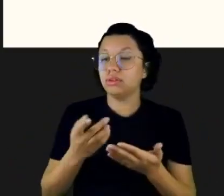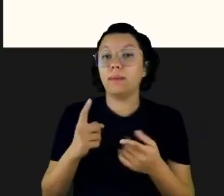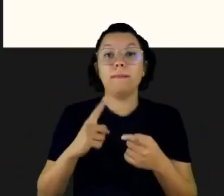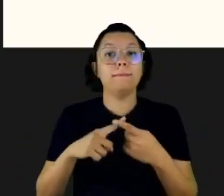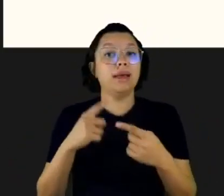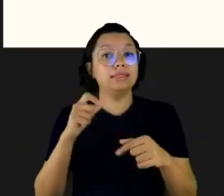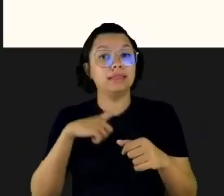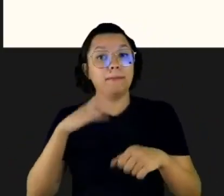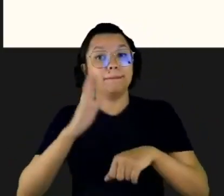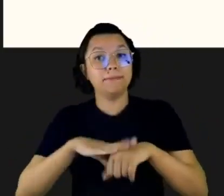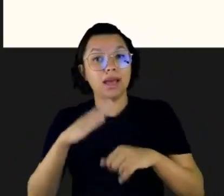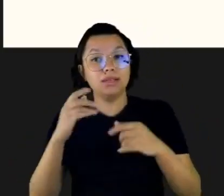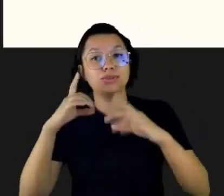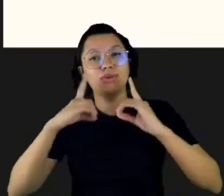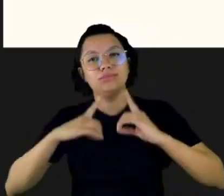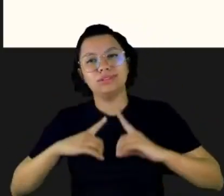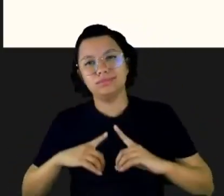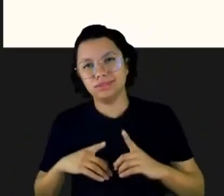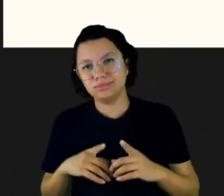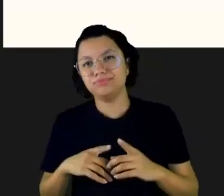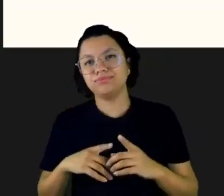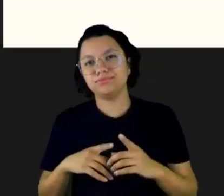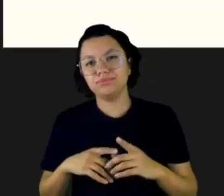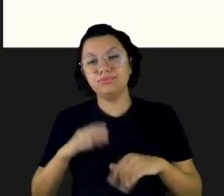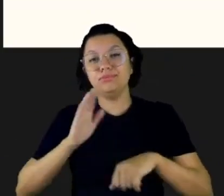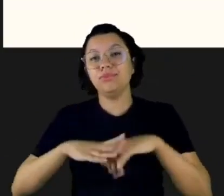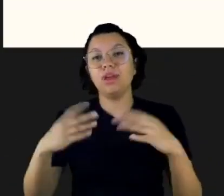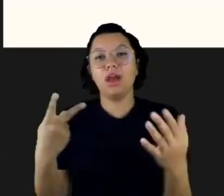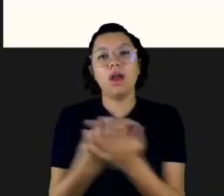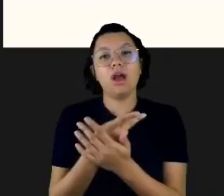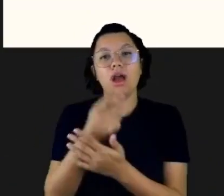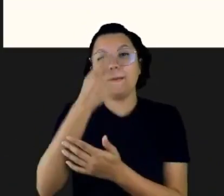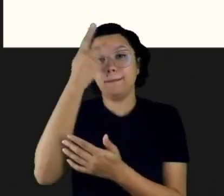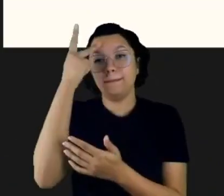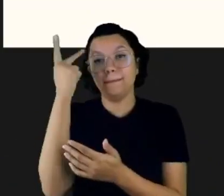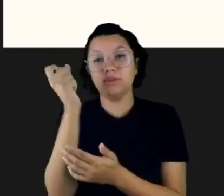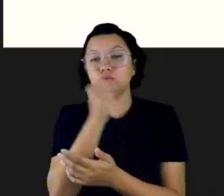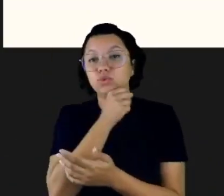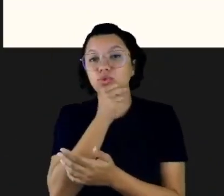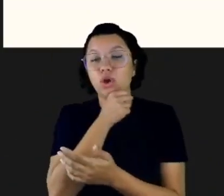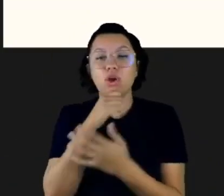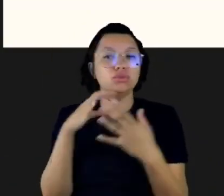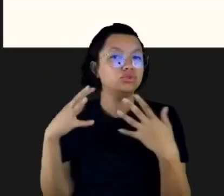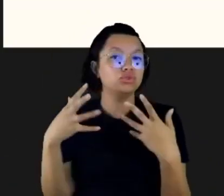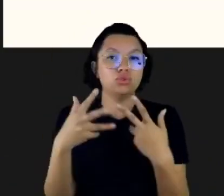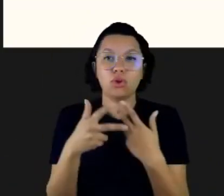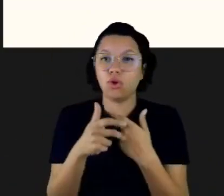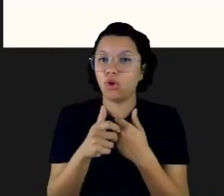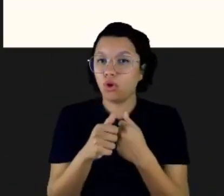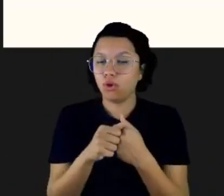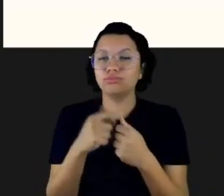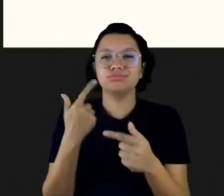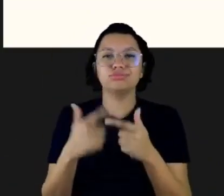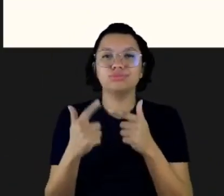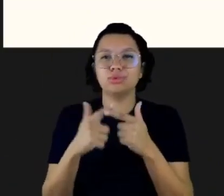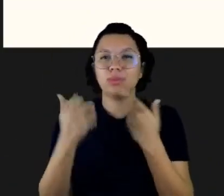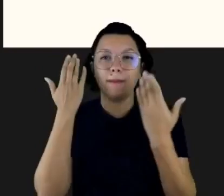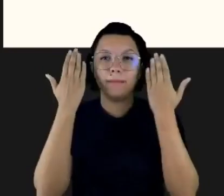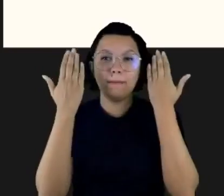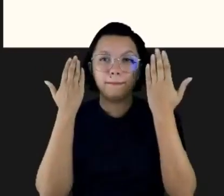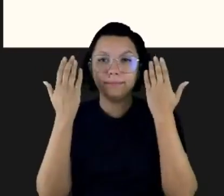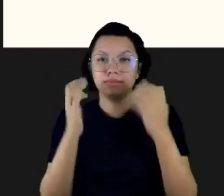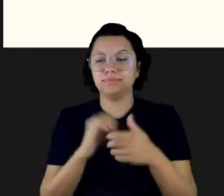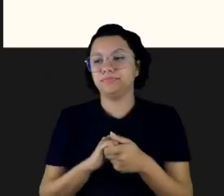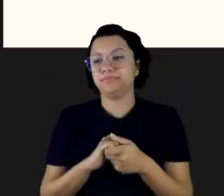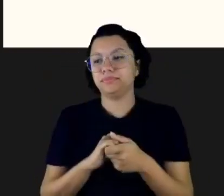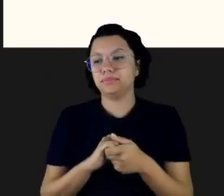o que mais acomete a pessoa idosa de todas as síndromes psiquiátricas. E